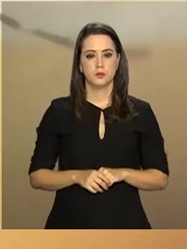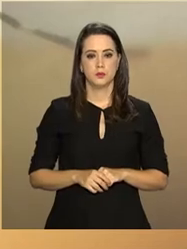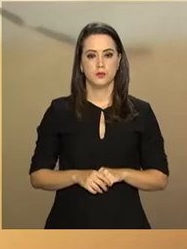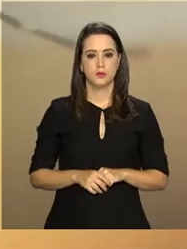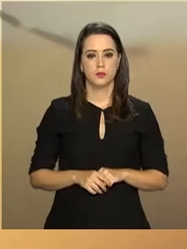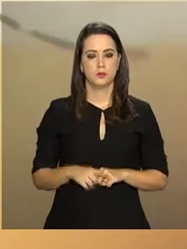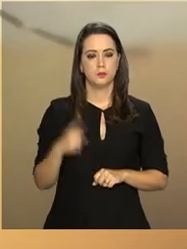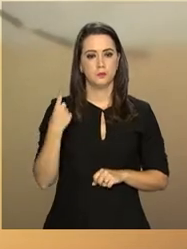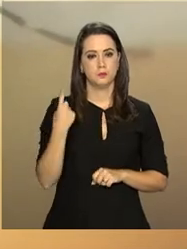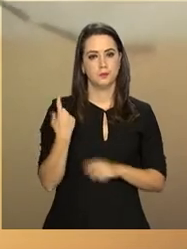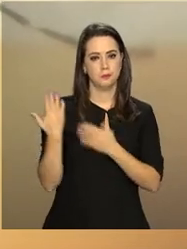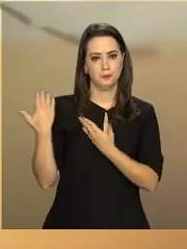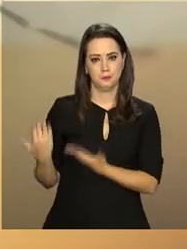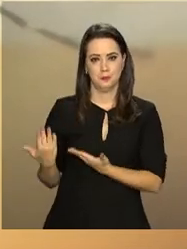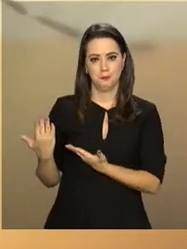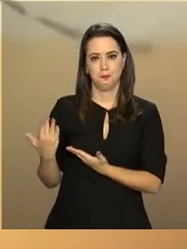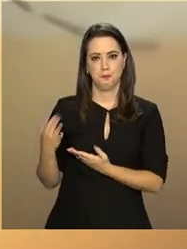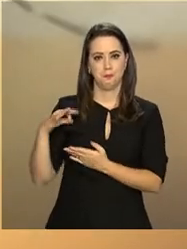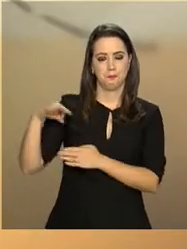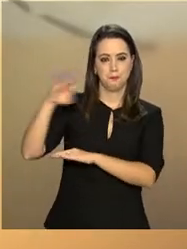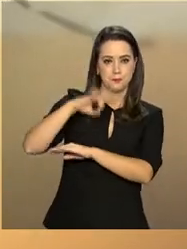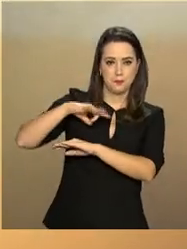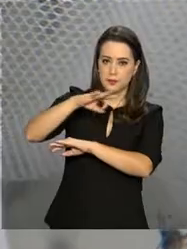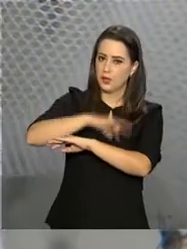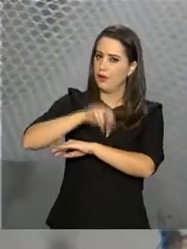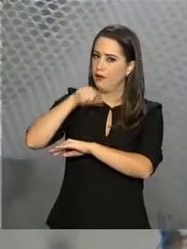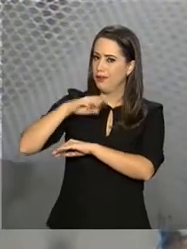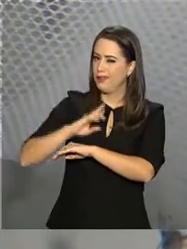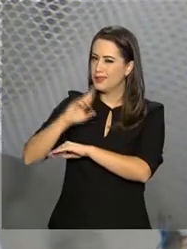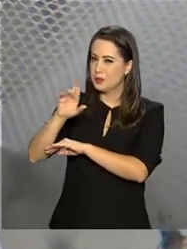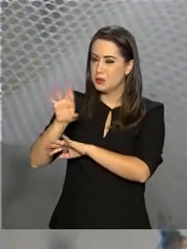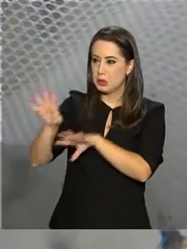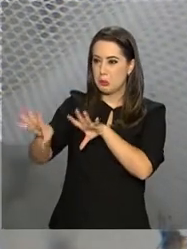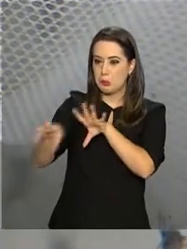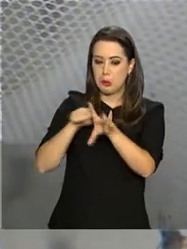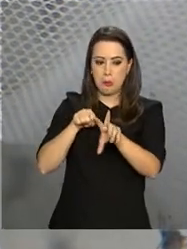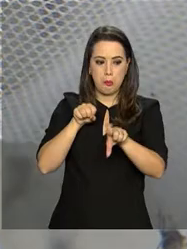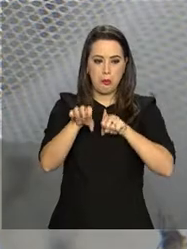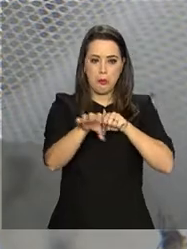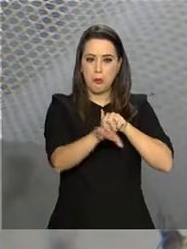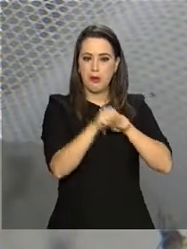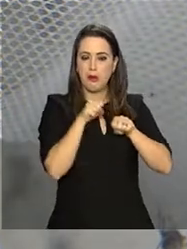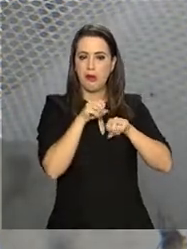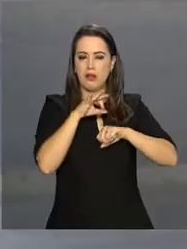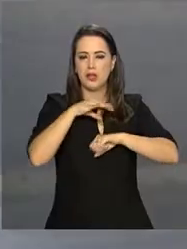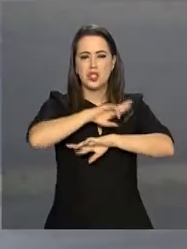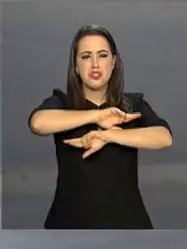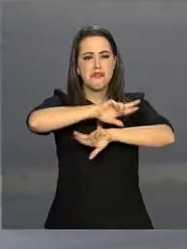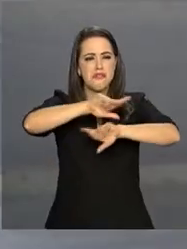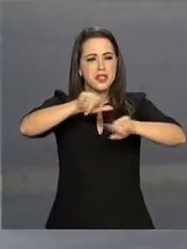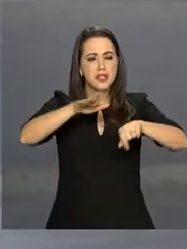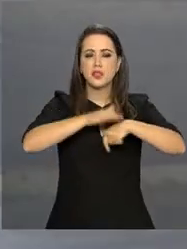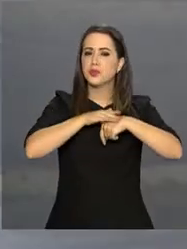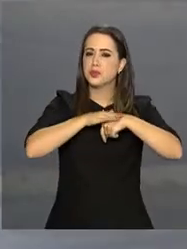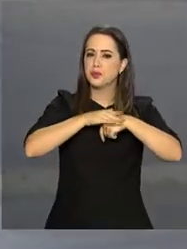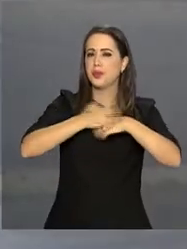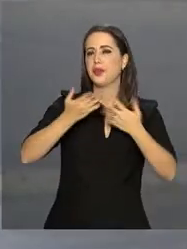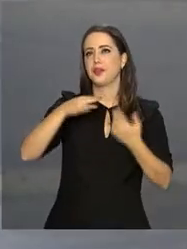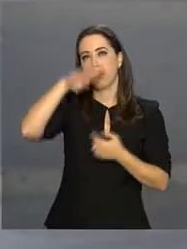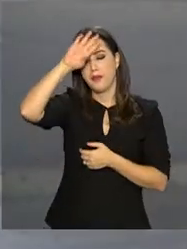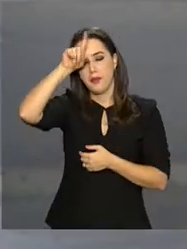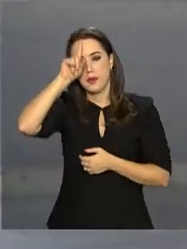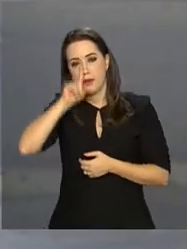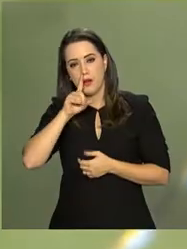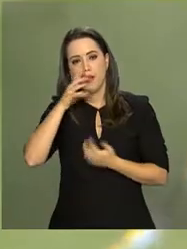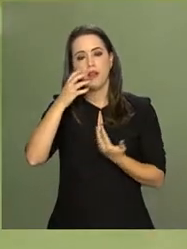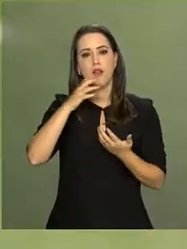o mosquito aedes aegypti é responsável por transmitir a dengue o vírus da zica e as febres amarela e